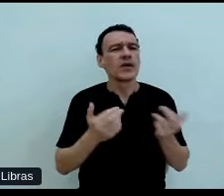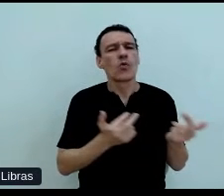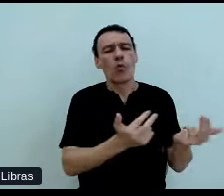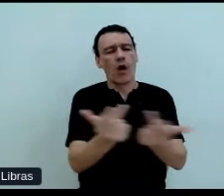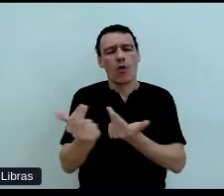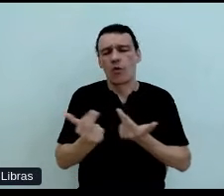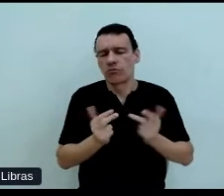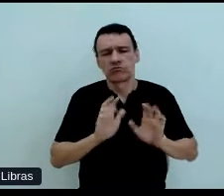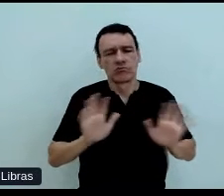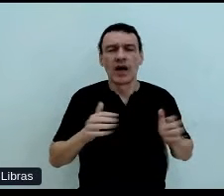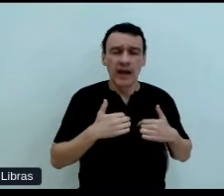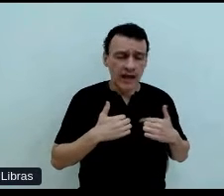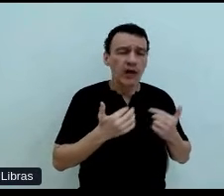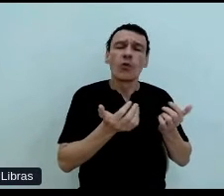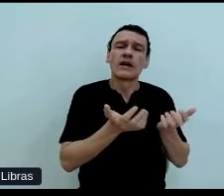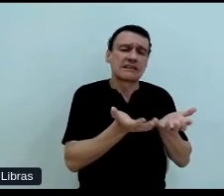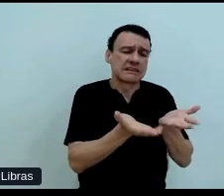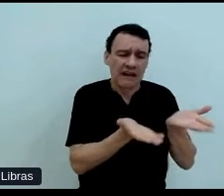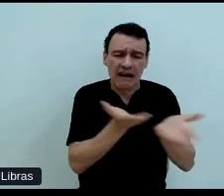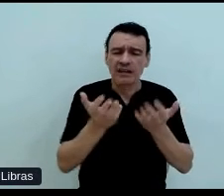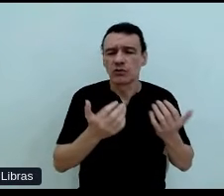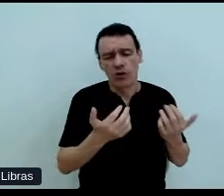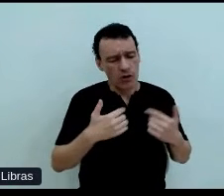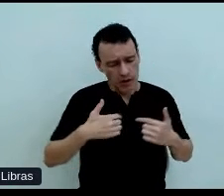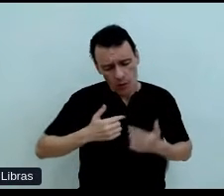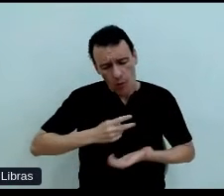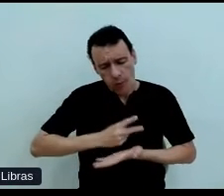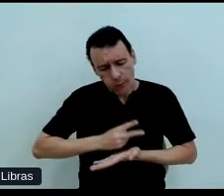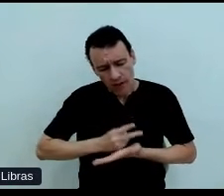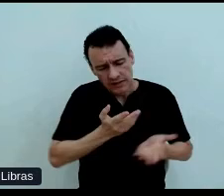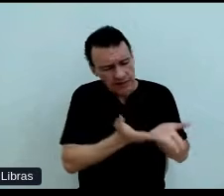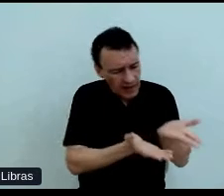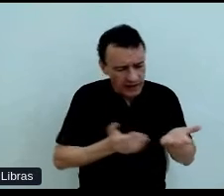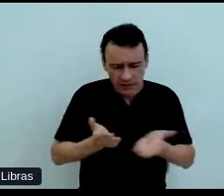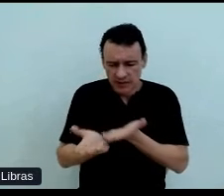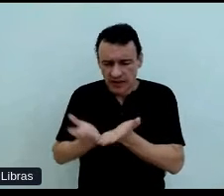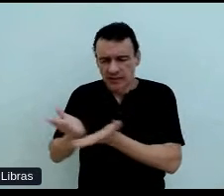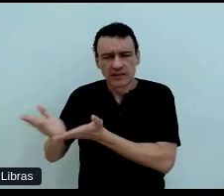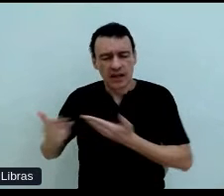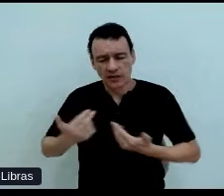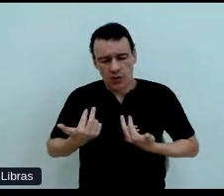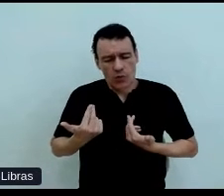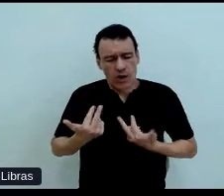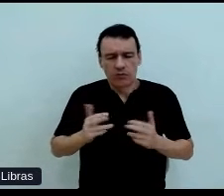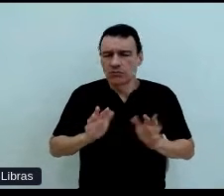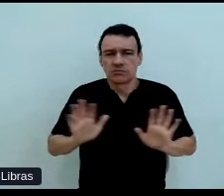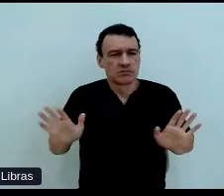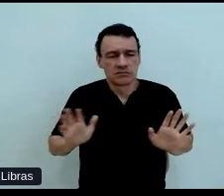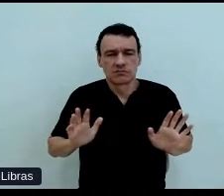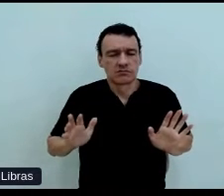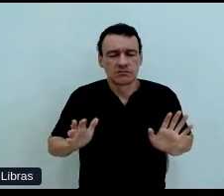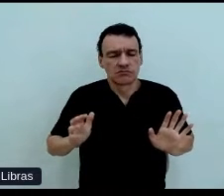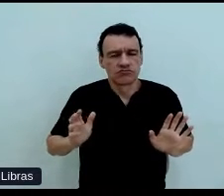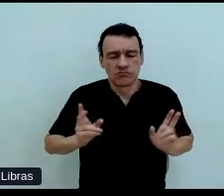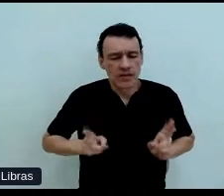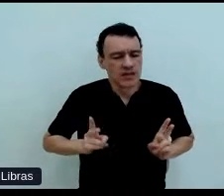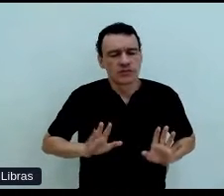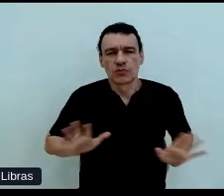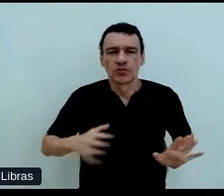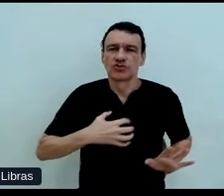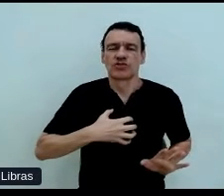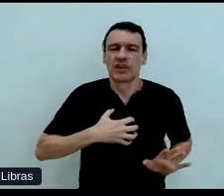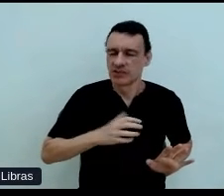igual, de uma forma, no mesmo patamar, realmente muito igual,